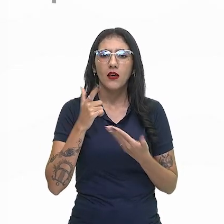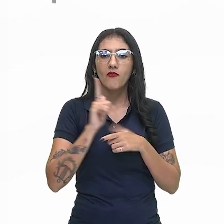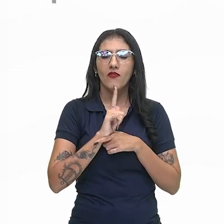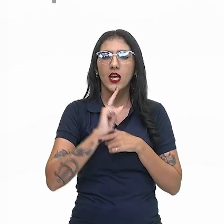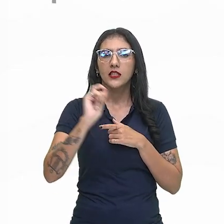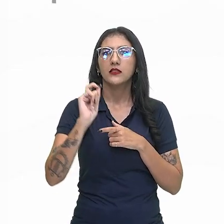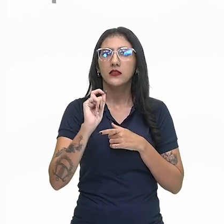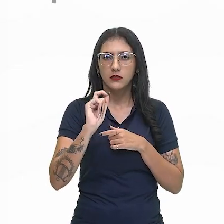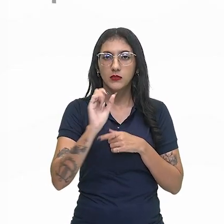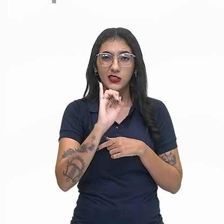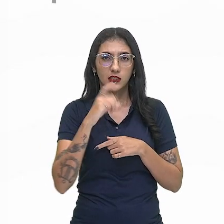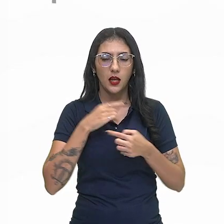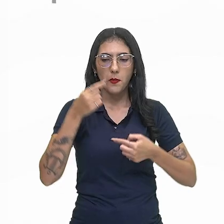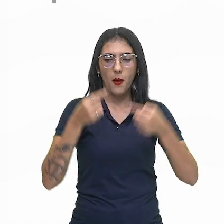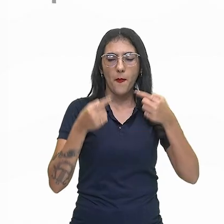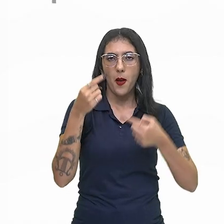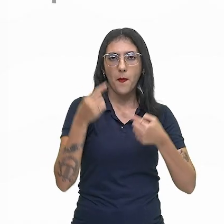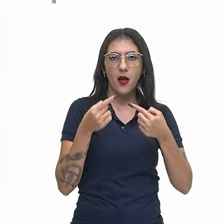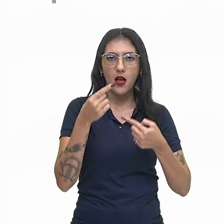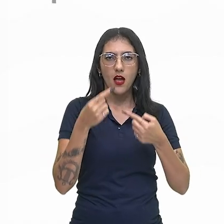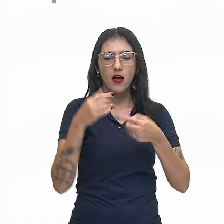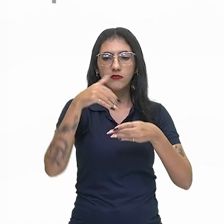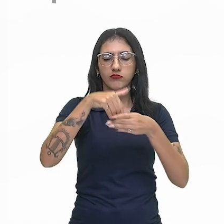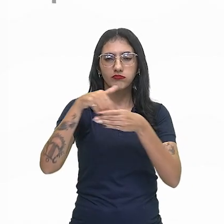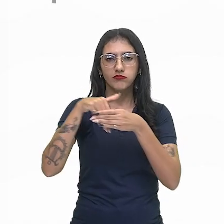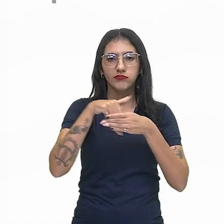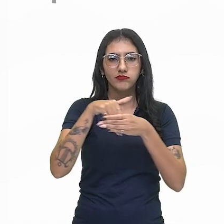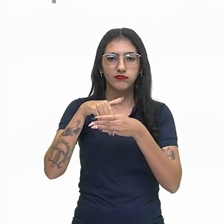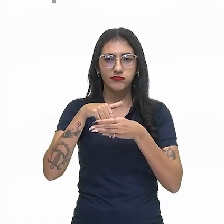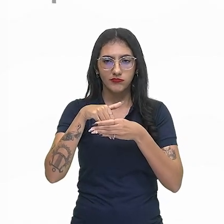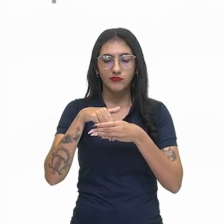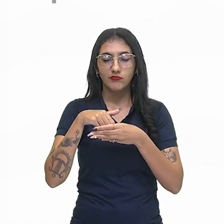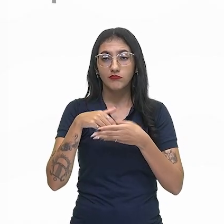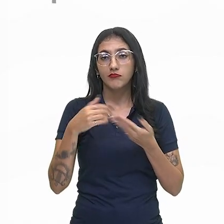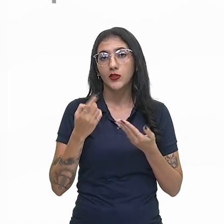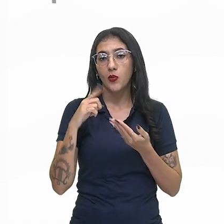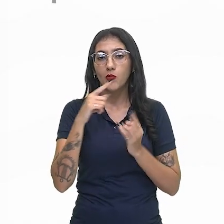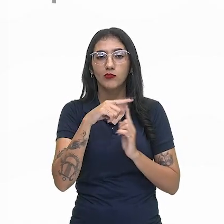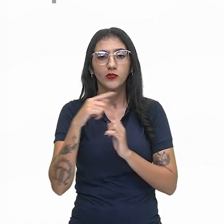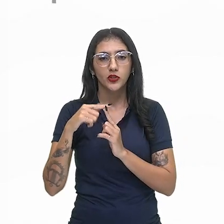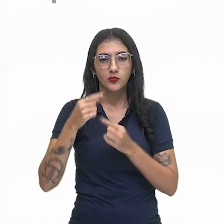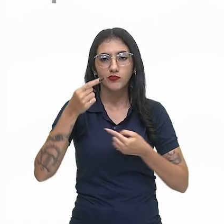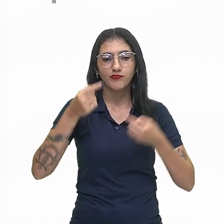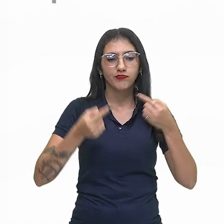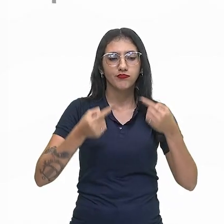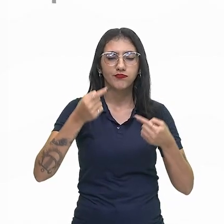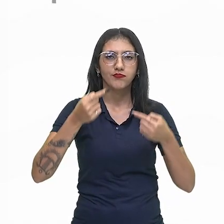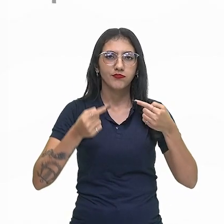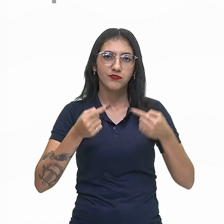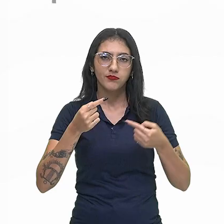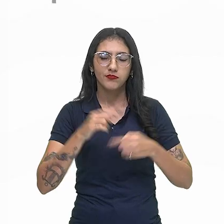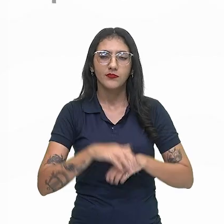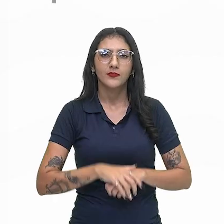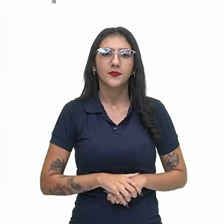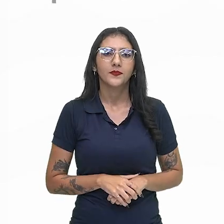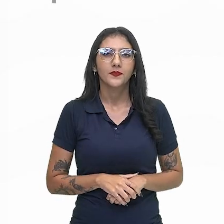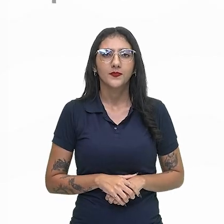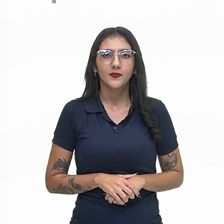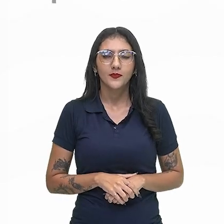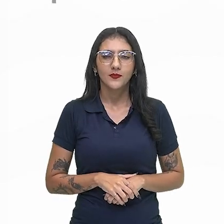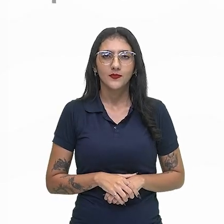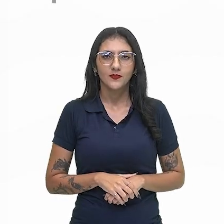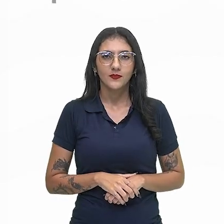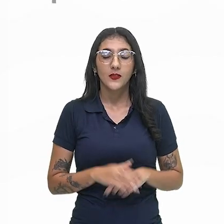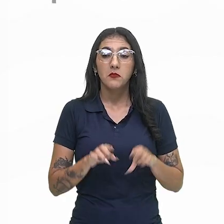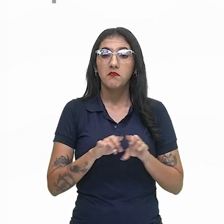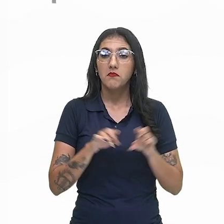processo eleitoral. É a fórmula de disputa, portanto, do jogo eleitoral. Mas este